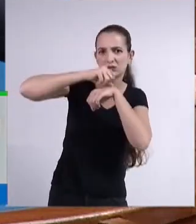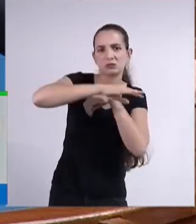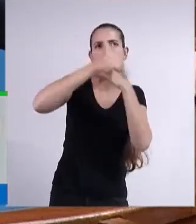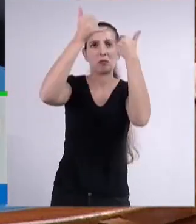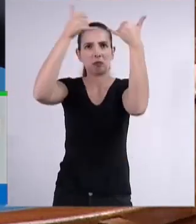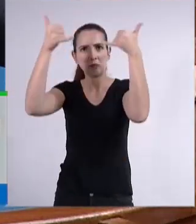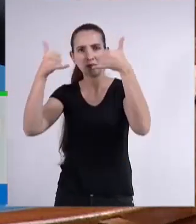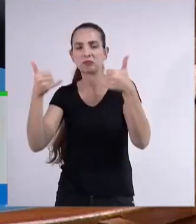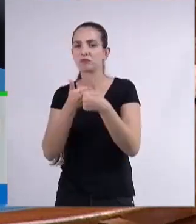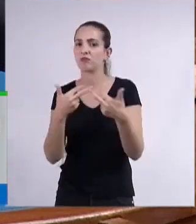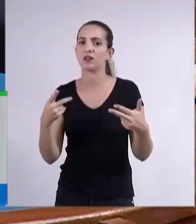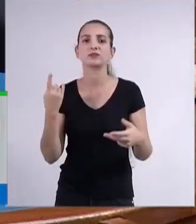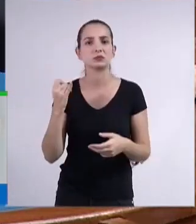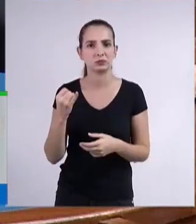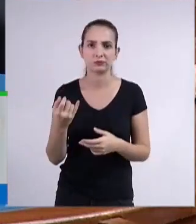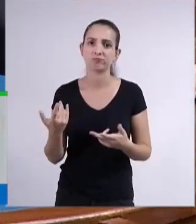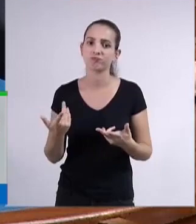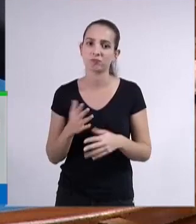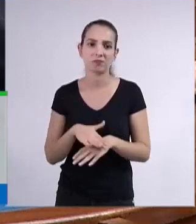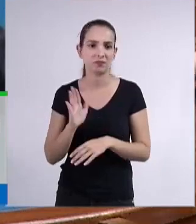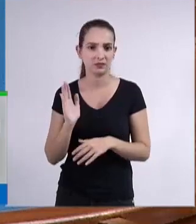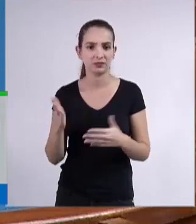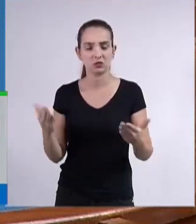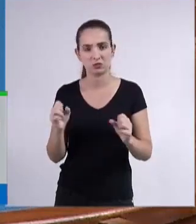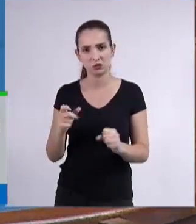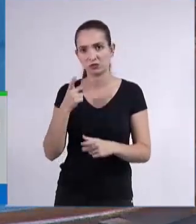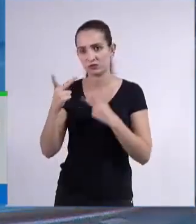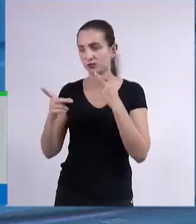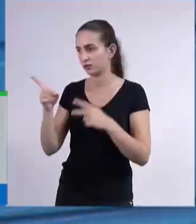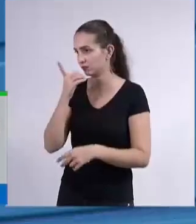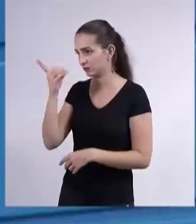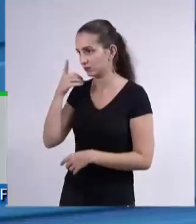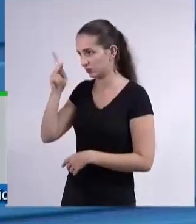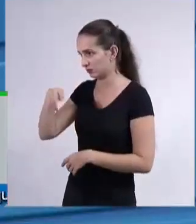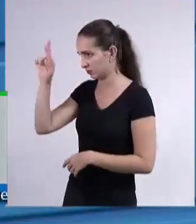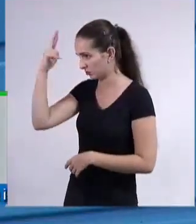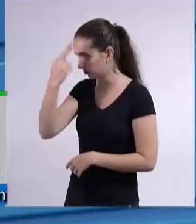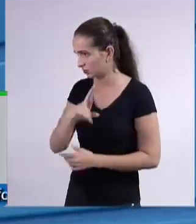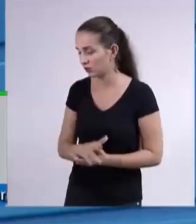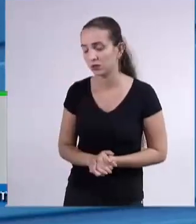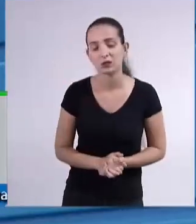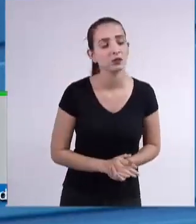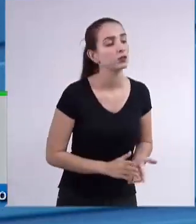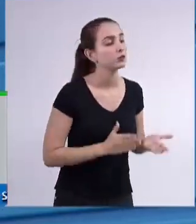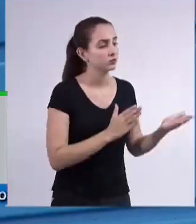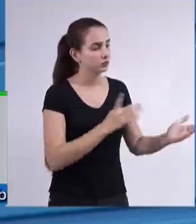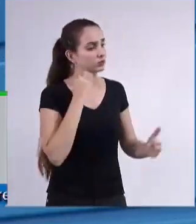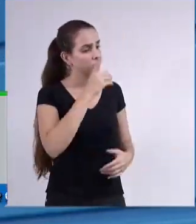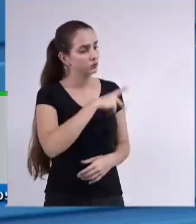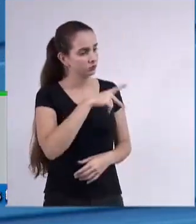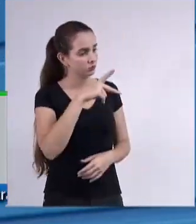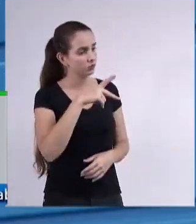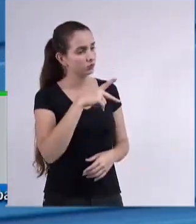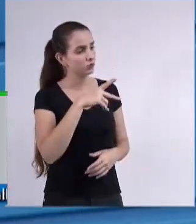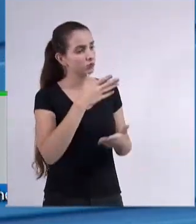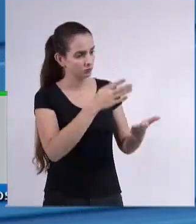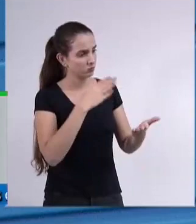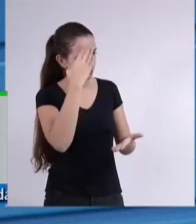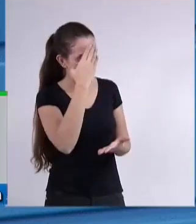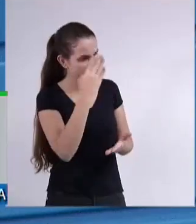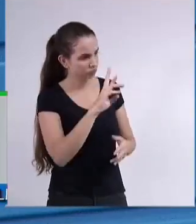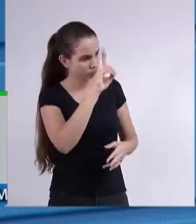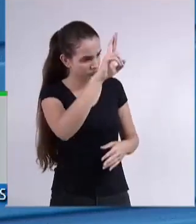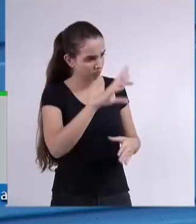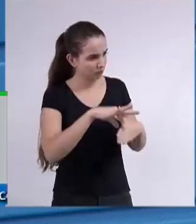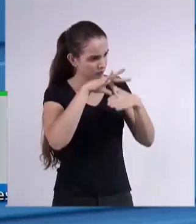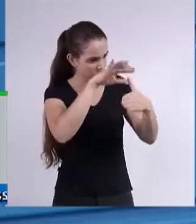concedo uma parte ao deputado professor Rinaldo com maior satisfação. Deputado Barbosinha, líder do governo nesta casa. Primeiro,